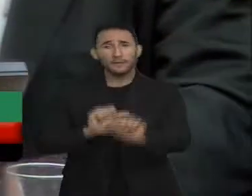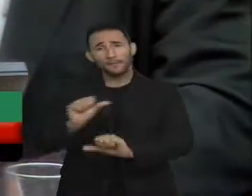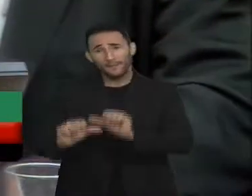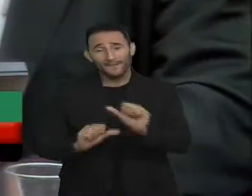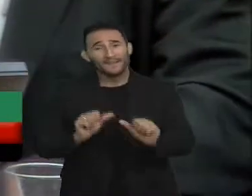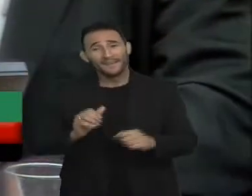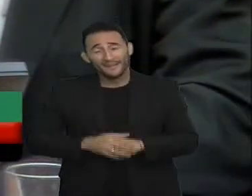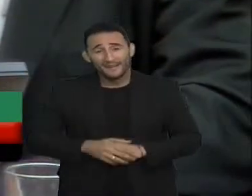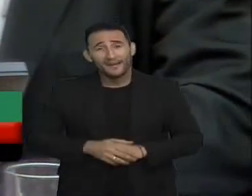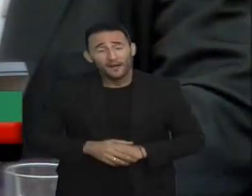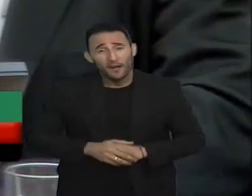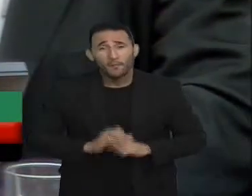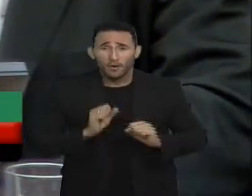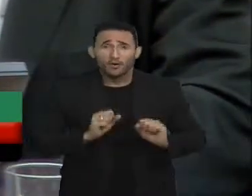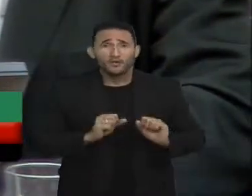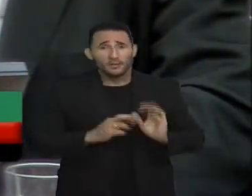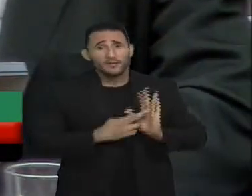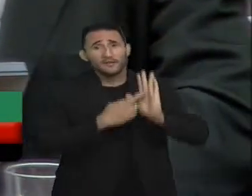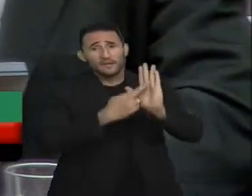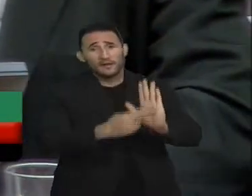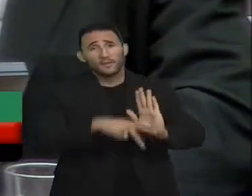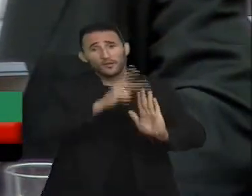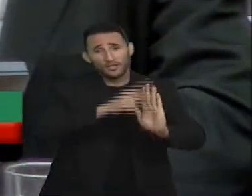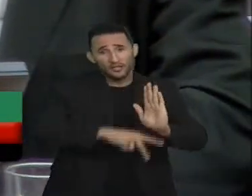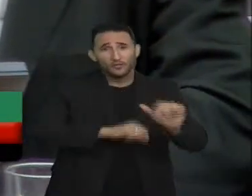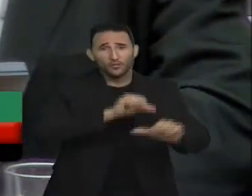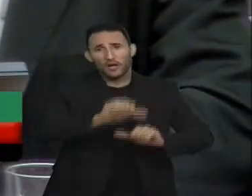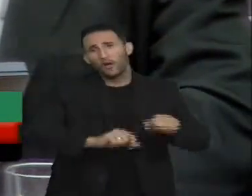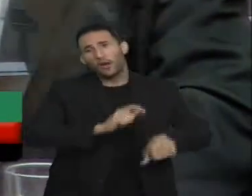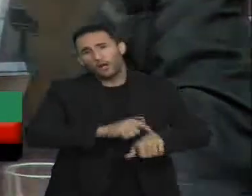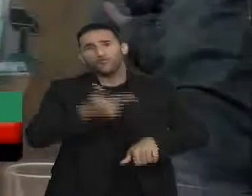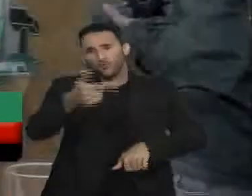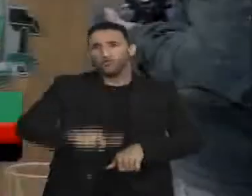e apresentar esse projeto de alteração de horário.